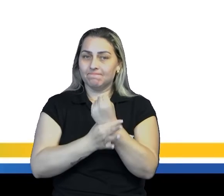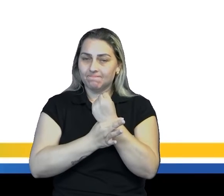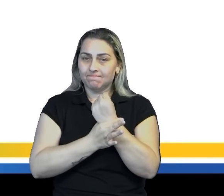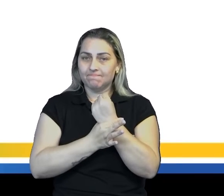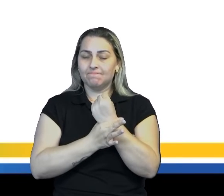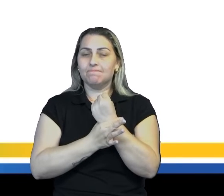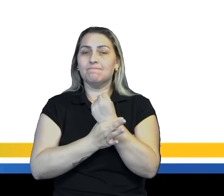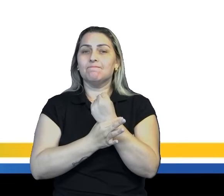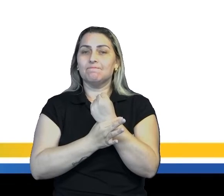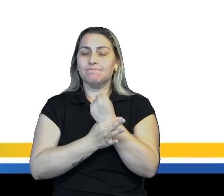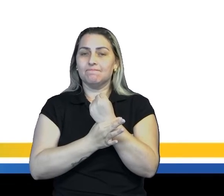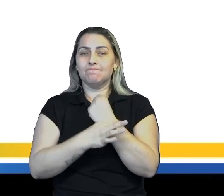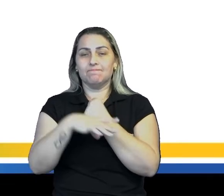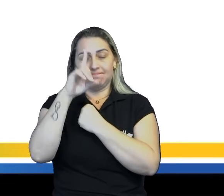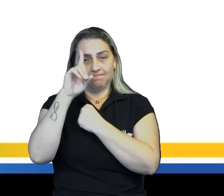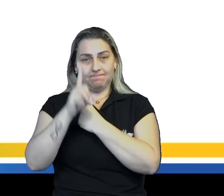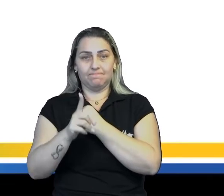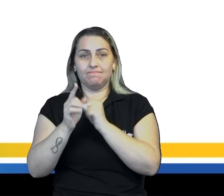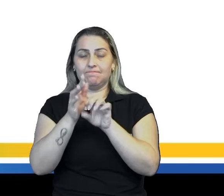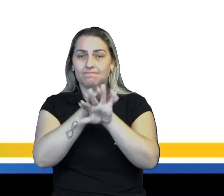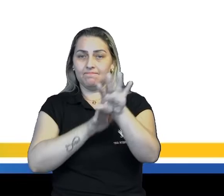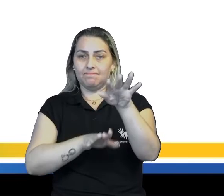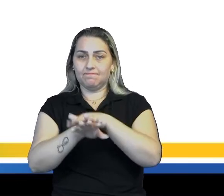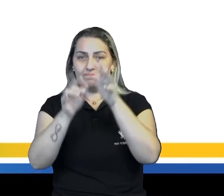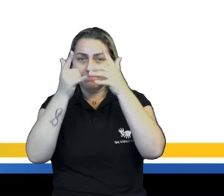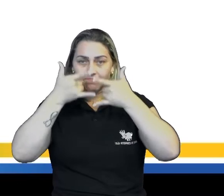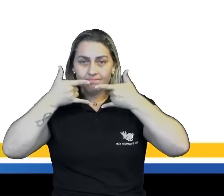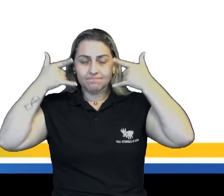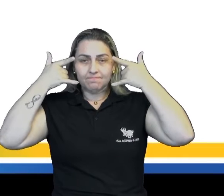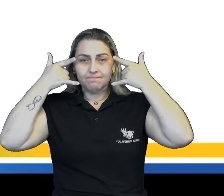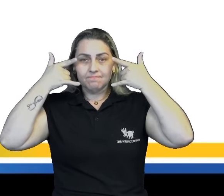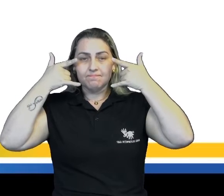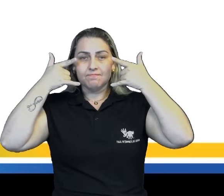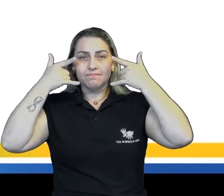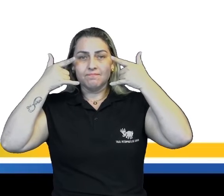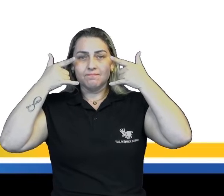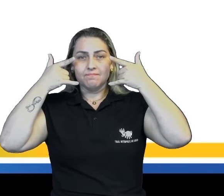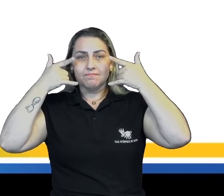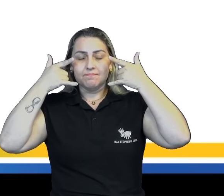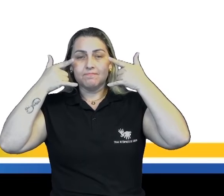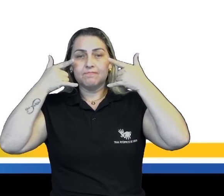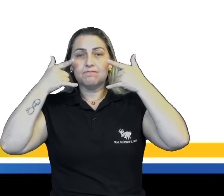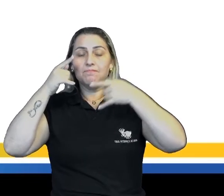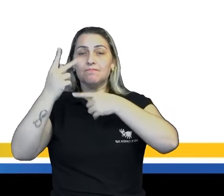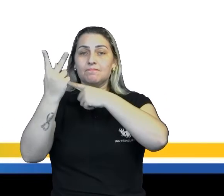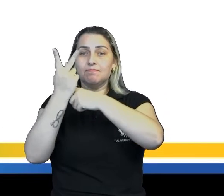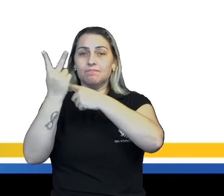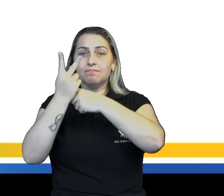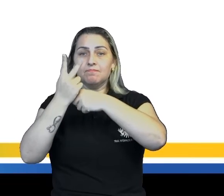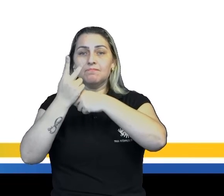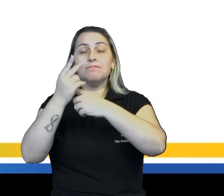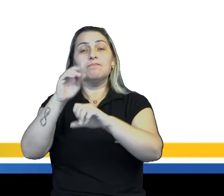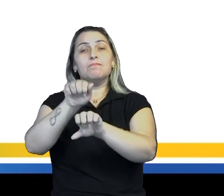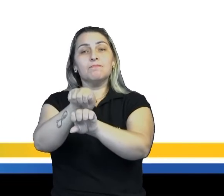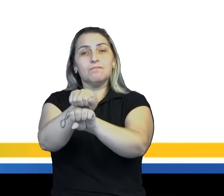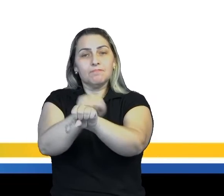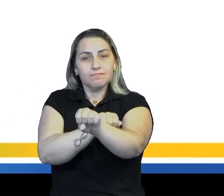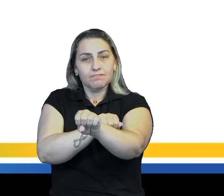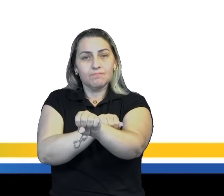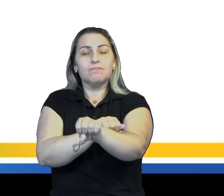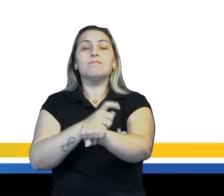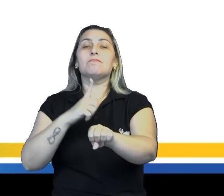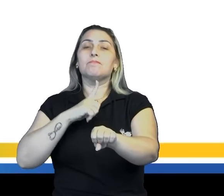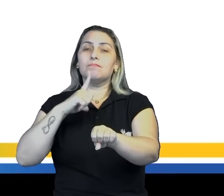Segurança, uso obrigatório de luvas, máscara, protetor, botas. Nós temos aí a escrita